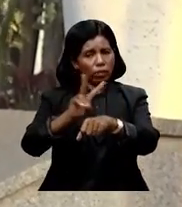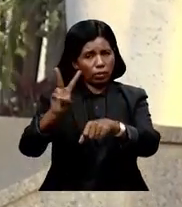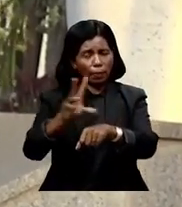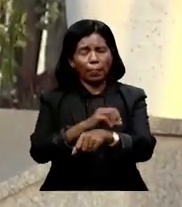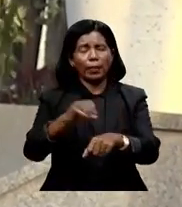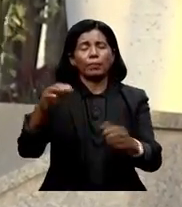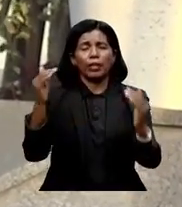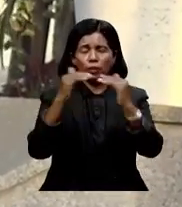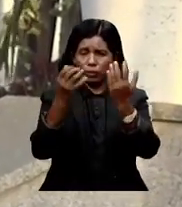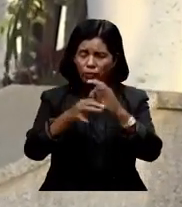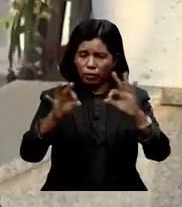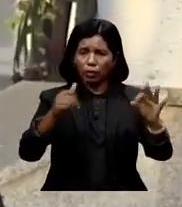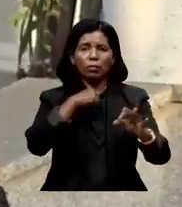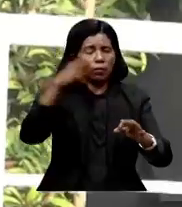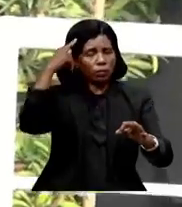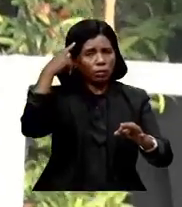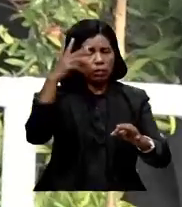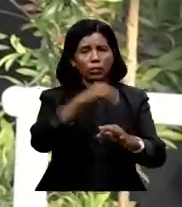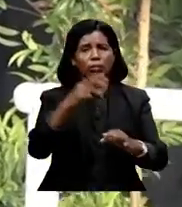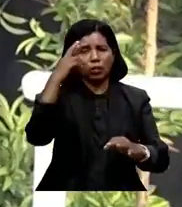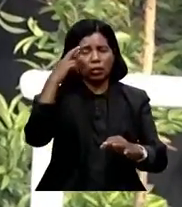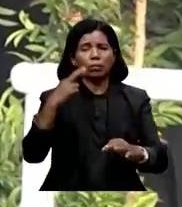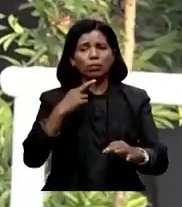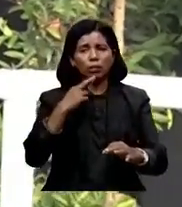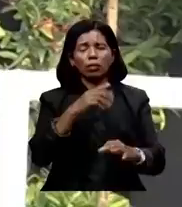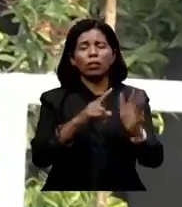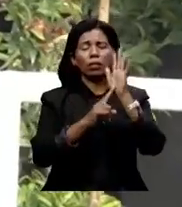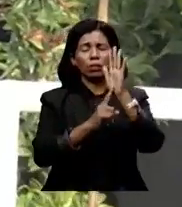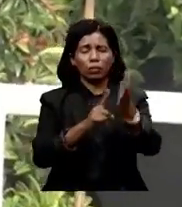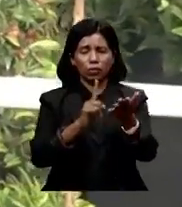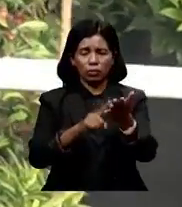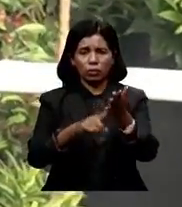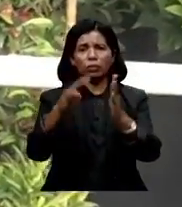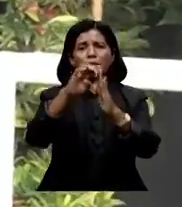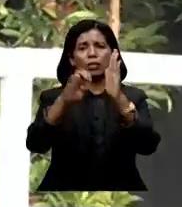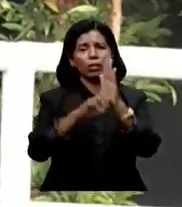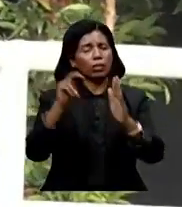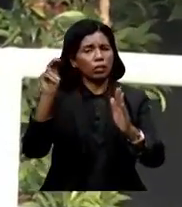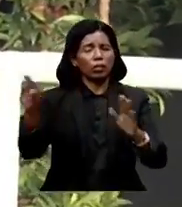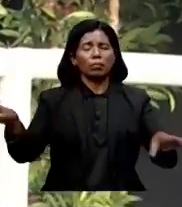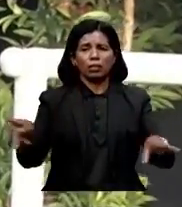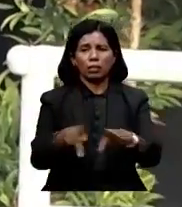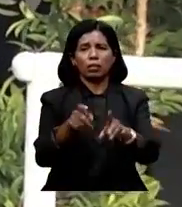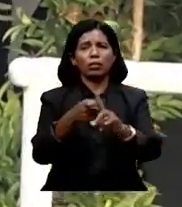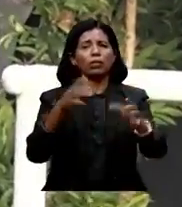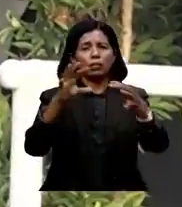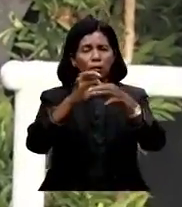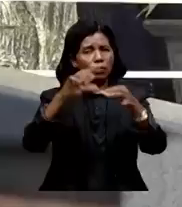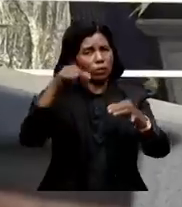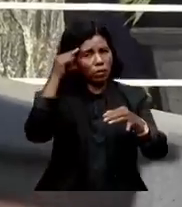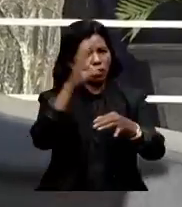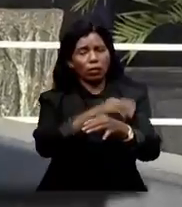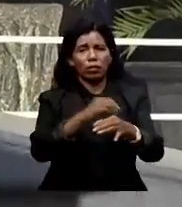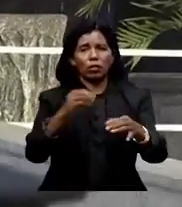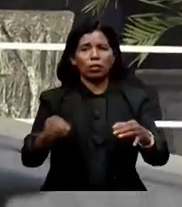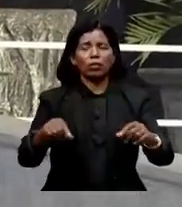encontro bilateral Papa Francisco no José Ramos Horta, ato discurso do Estado União, nebe participa o seu membro do governo,